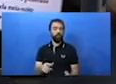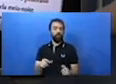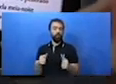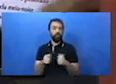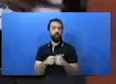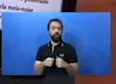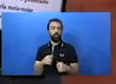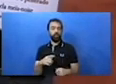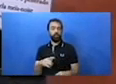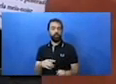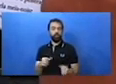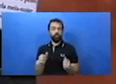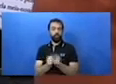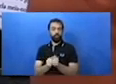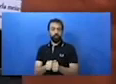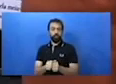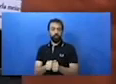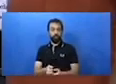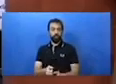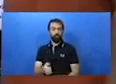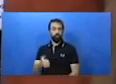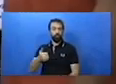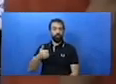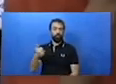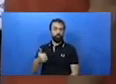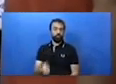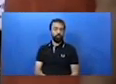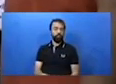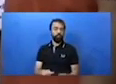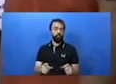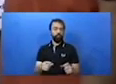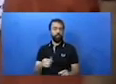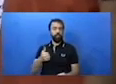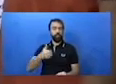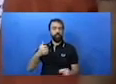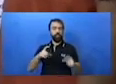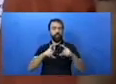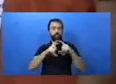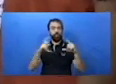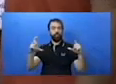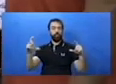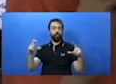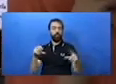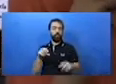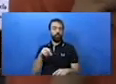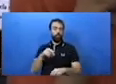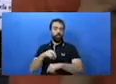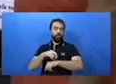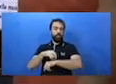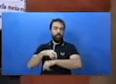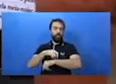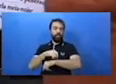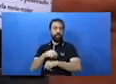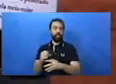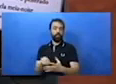lá, o entender o texto. Primeiro, na primeira estrofe, o que aconteceu com as formigas? Que verso comprova isso?